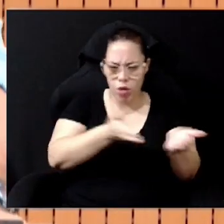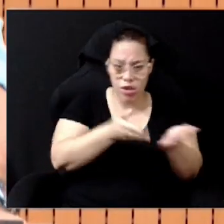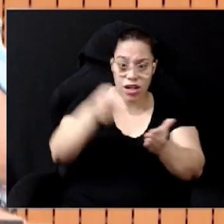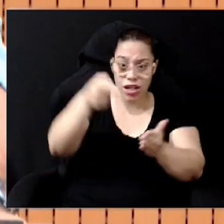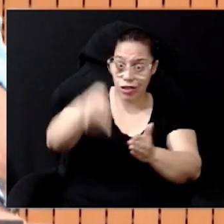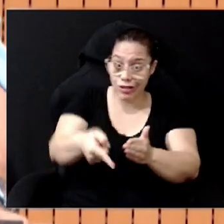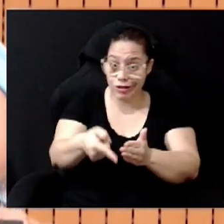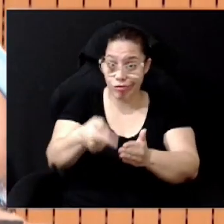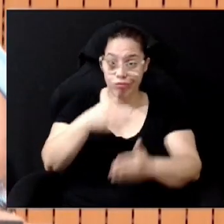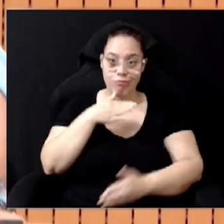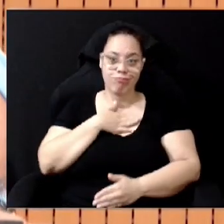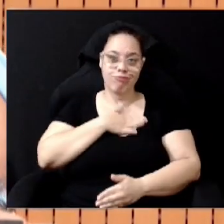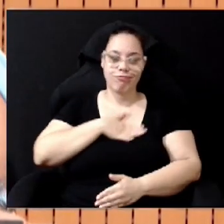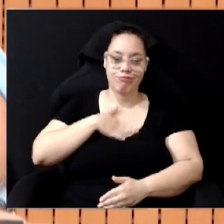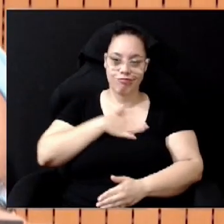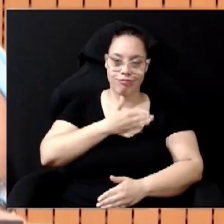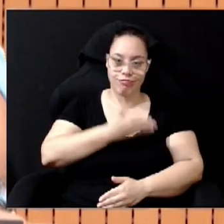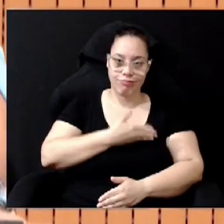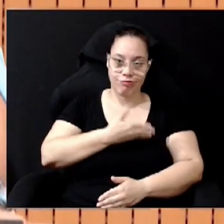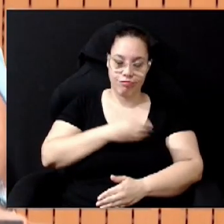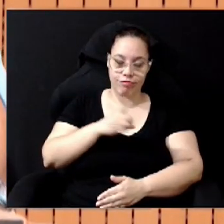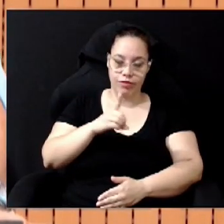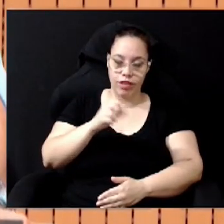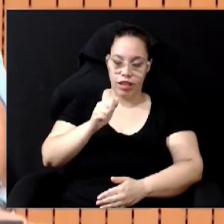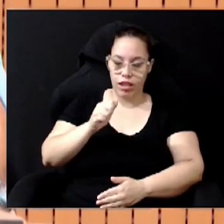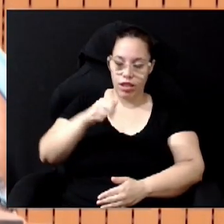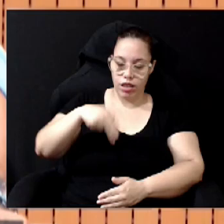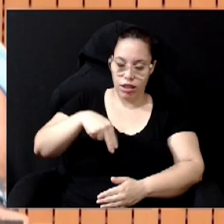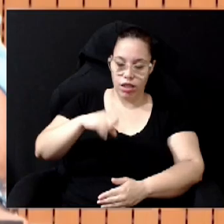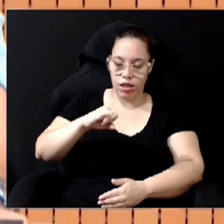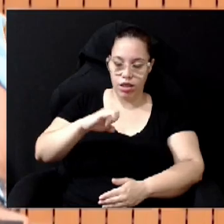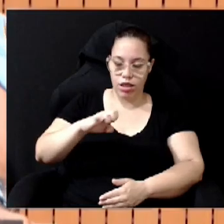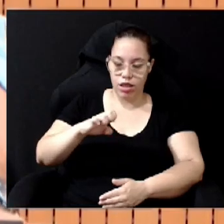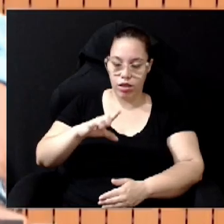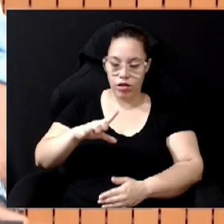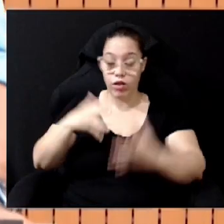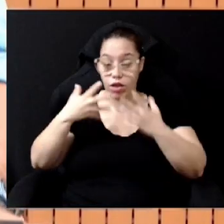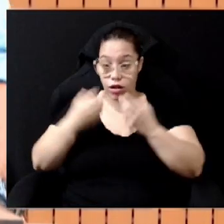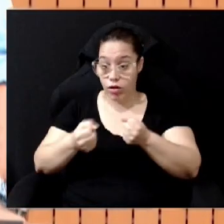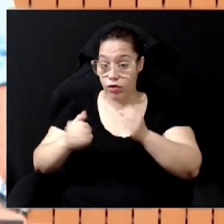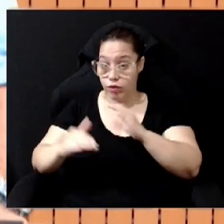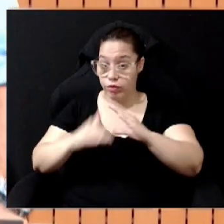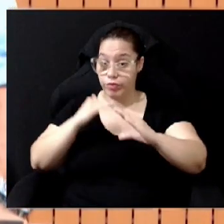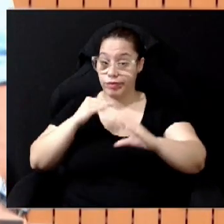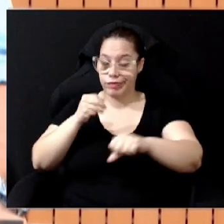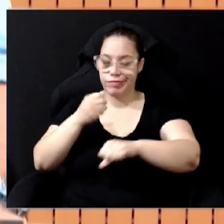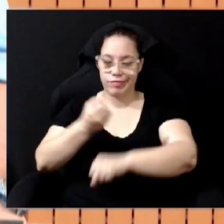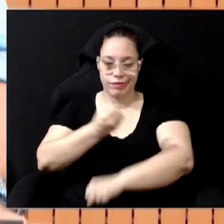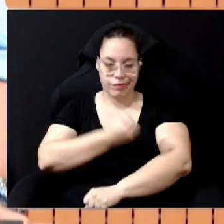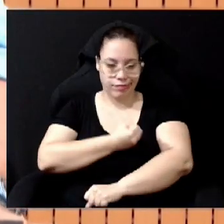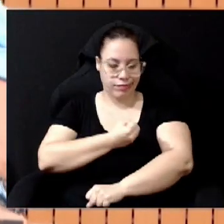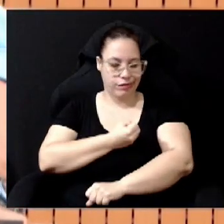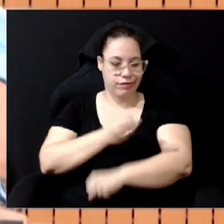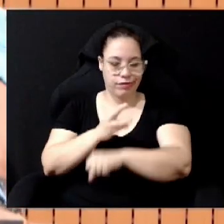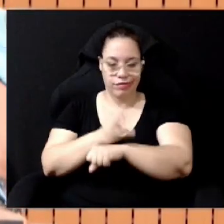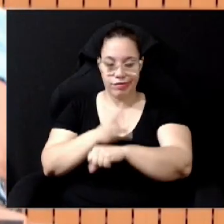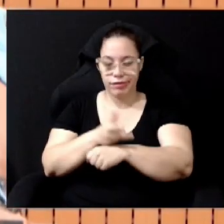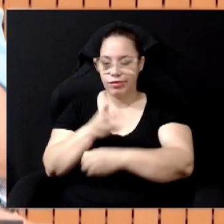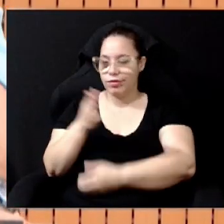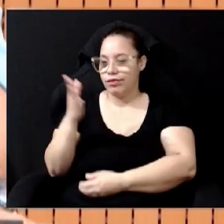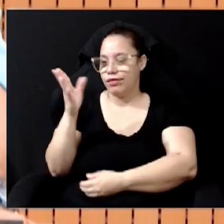querido amigo Daniel Romaneto, que eu recebi uma mensagem dele hoje maravilhosa,